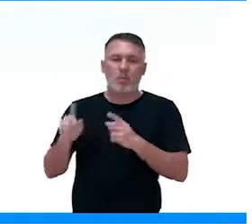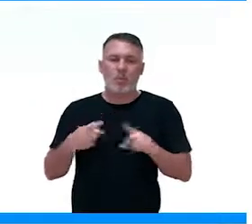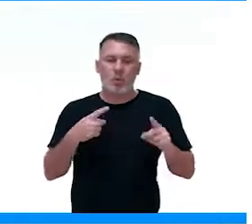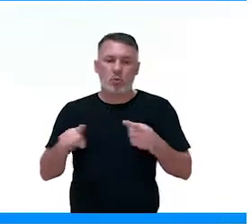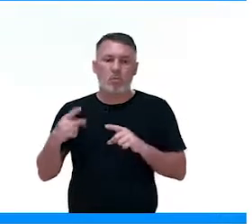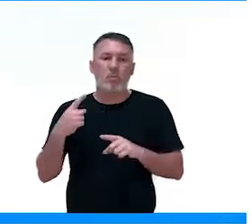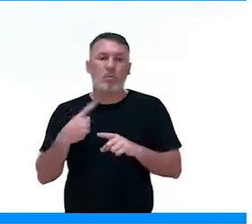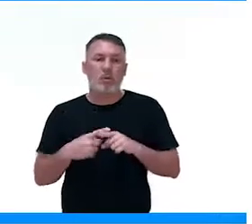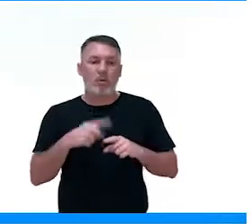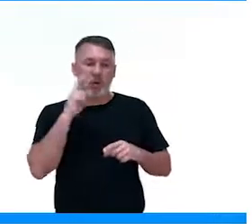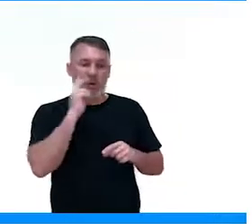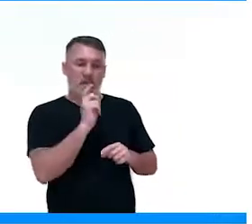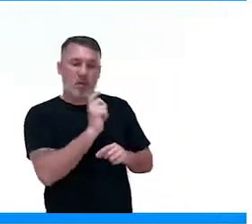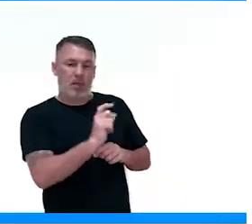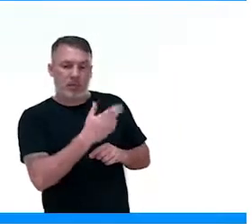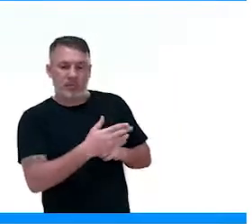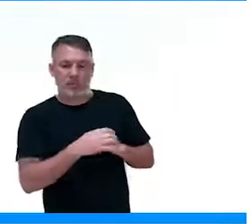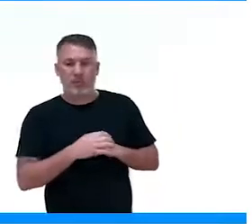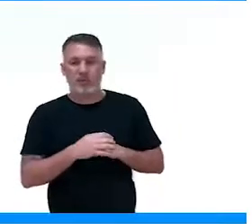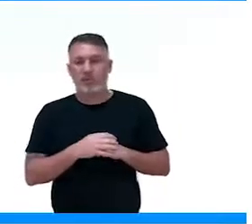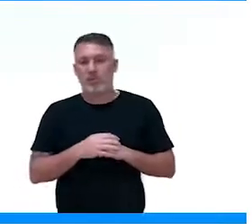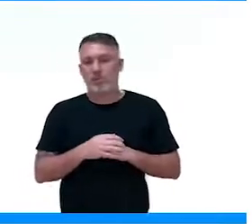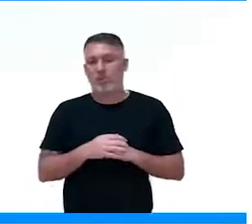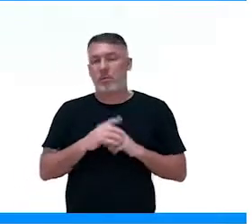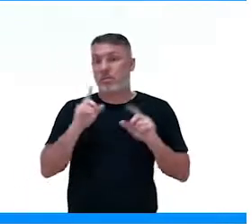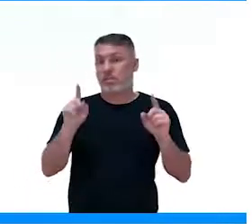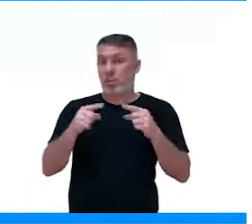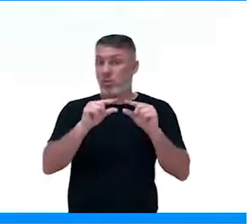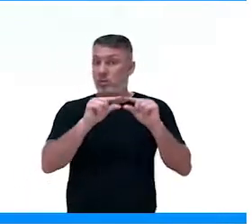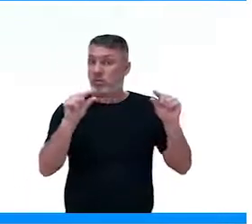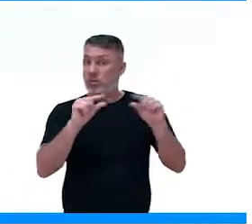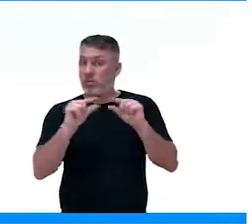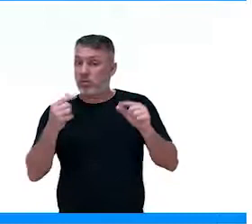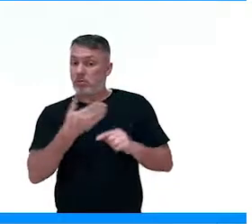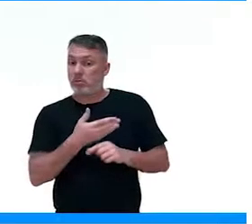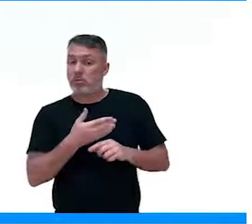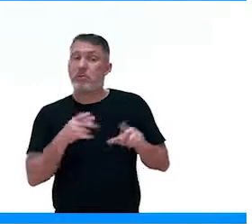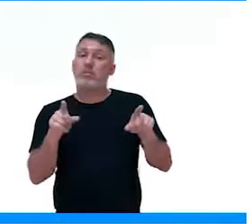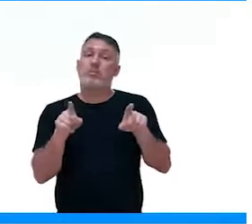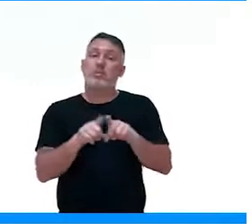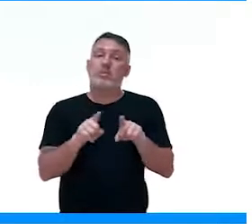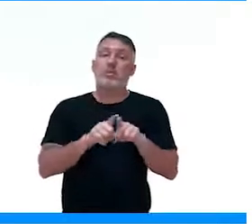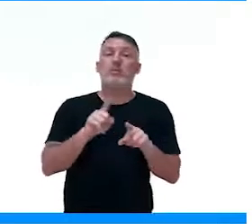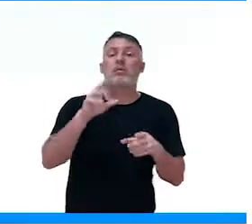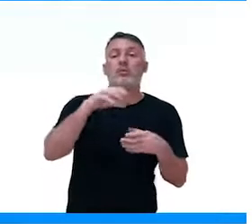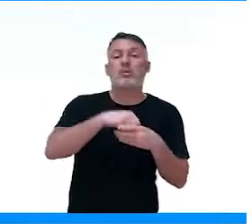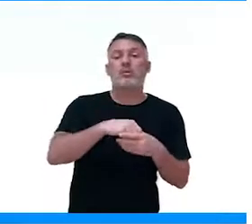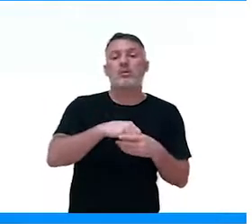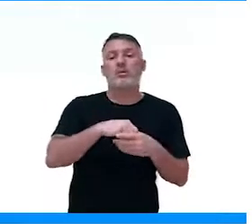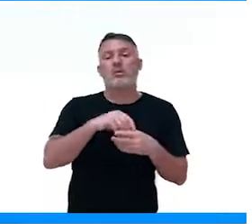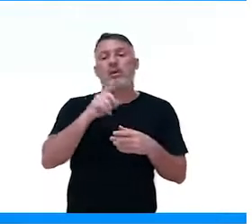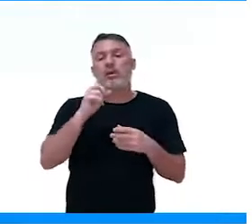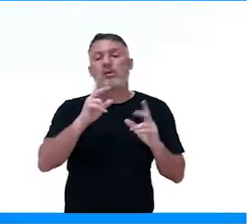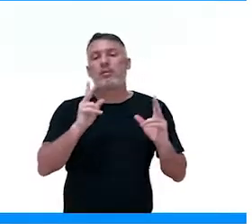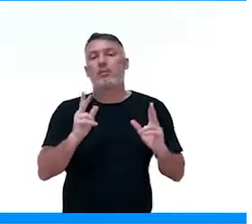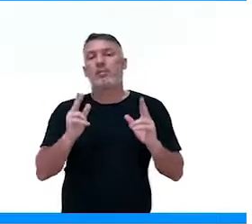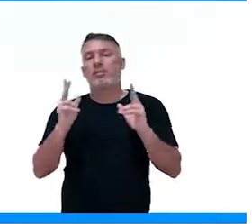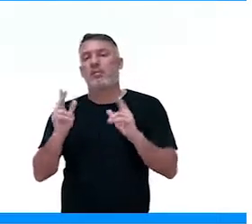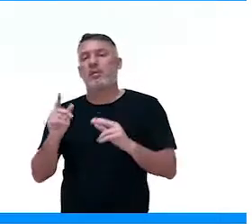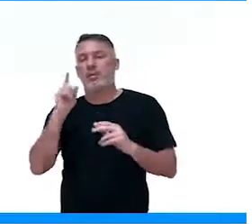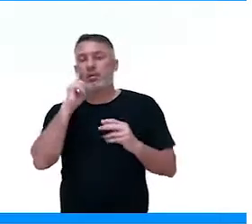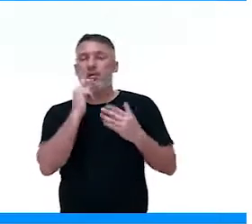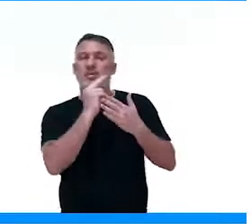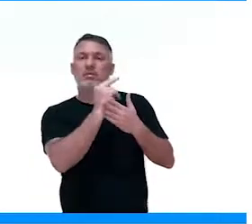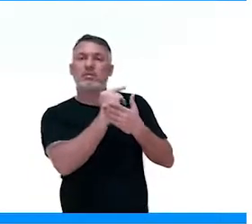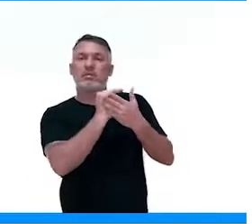Por quê? Você tem ali a palavra, né? A música, mas você tem a partitura, tem